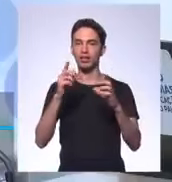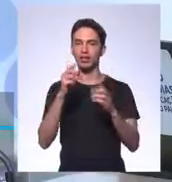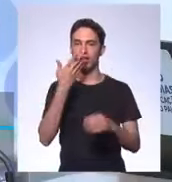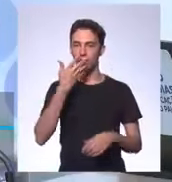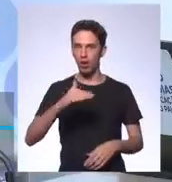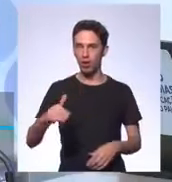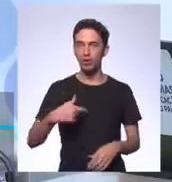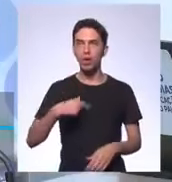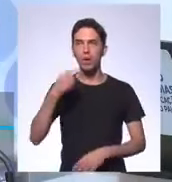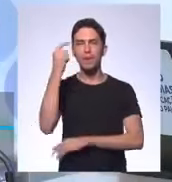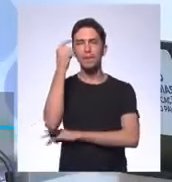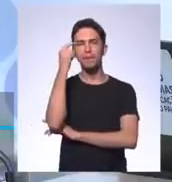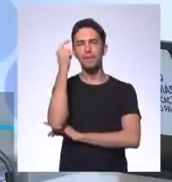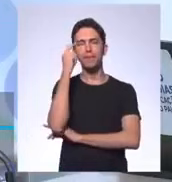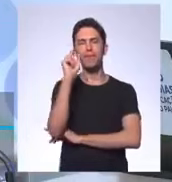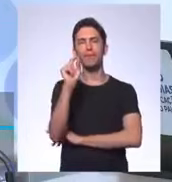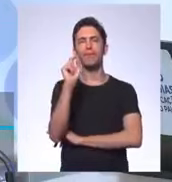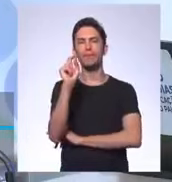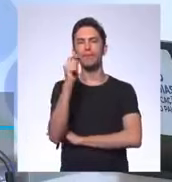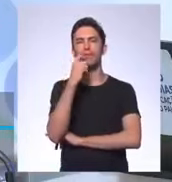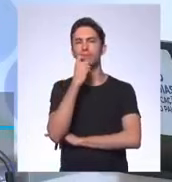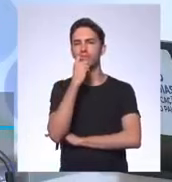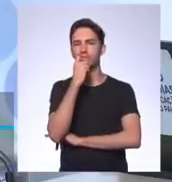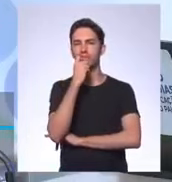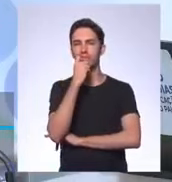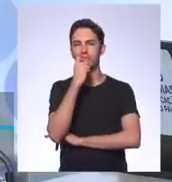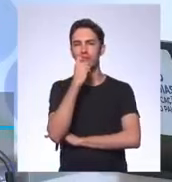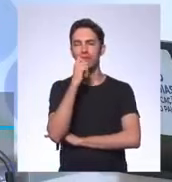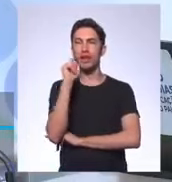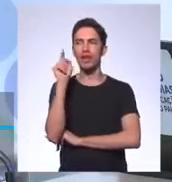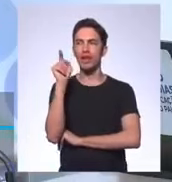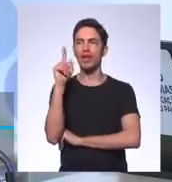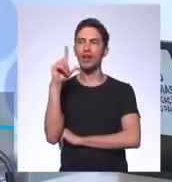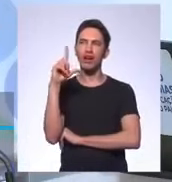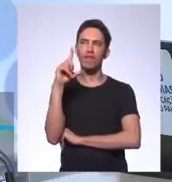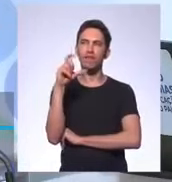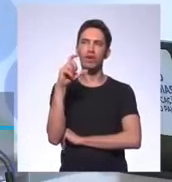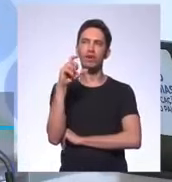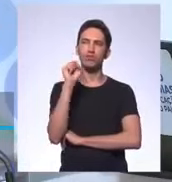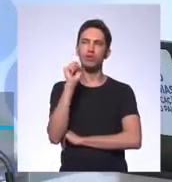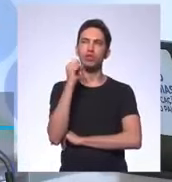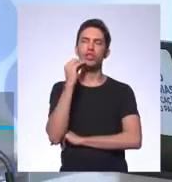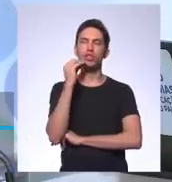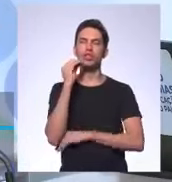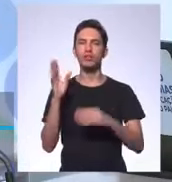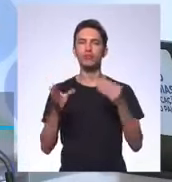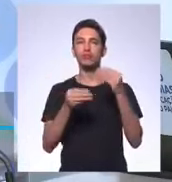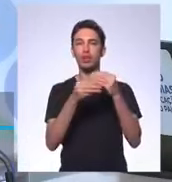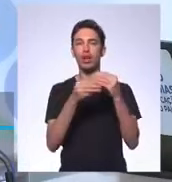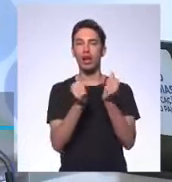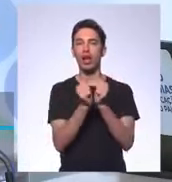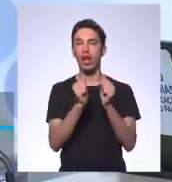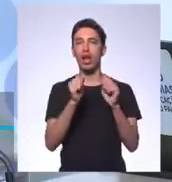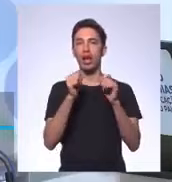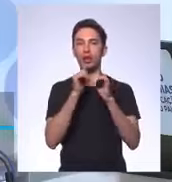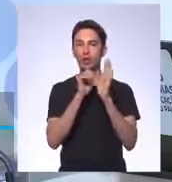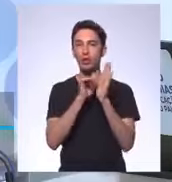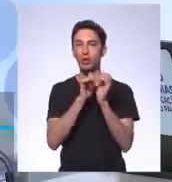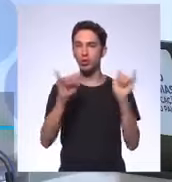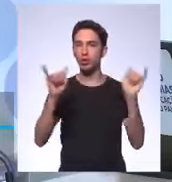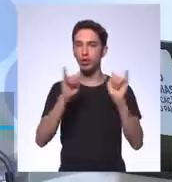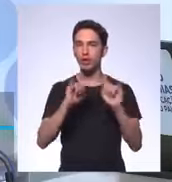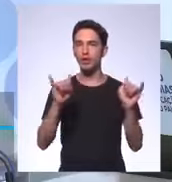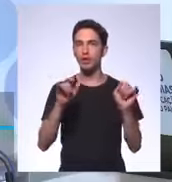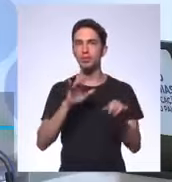eu pensei, na verdade? Né? Aquela foto, lógico, que poderia compor essa notícia, mas ela poderia aparecer